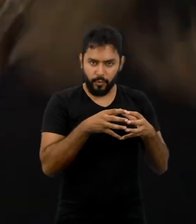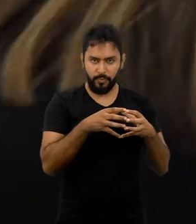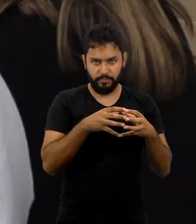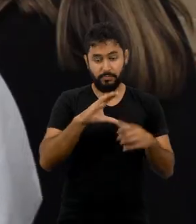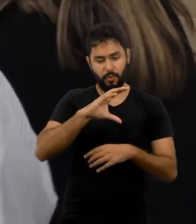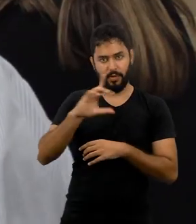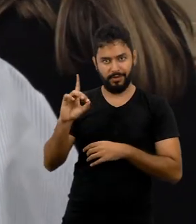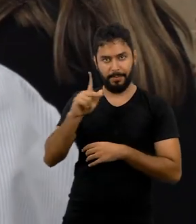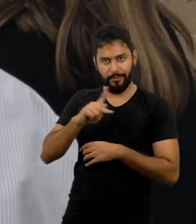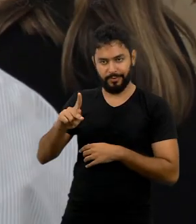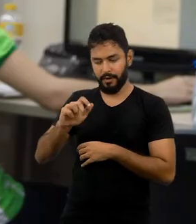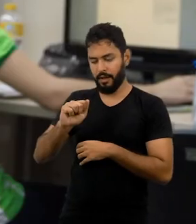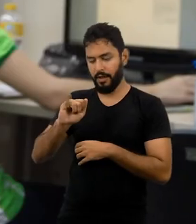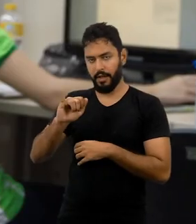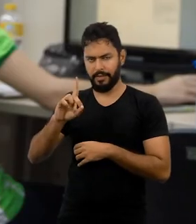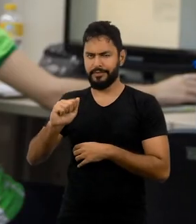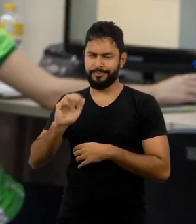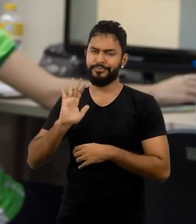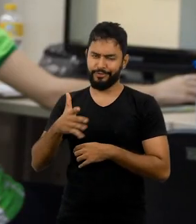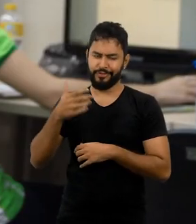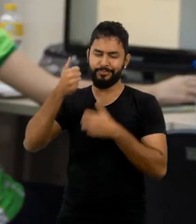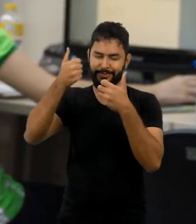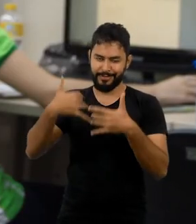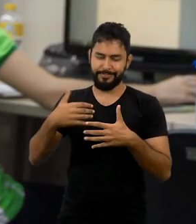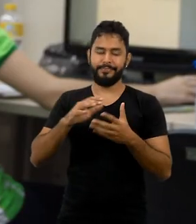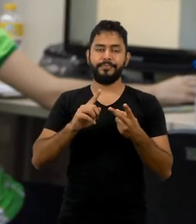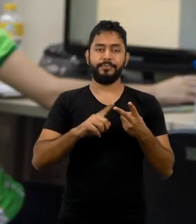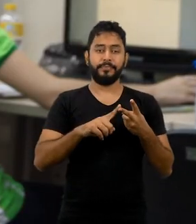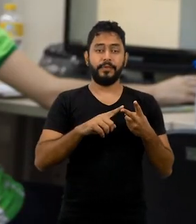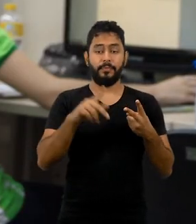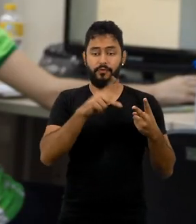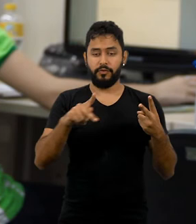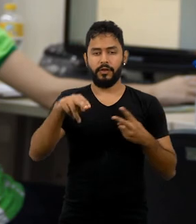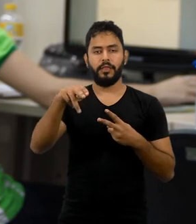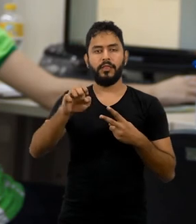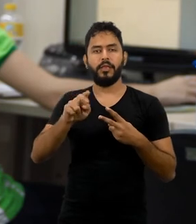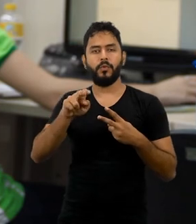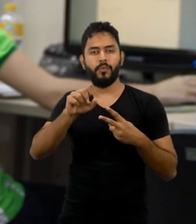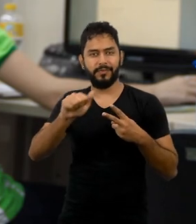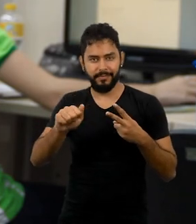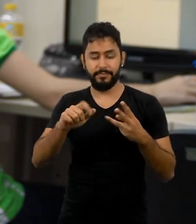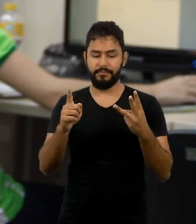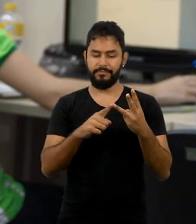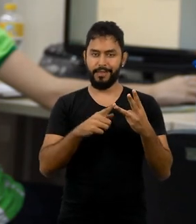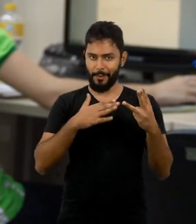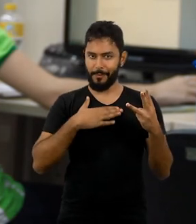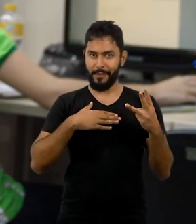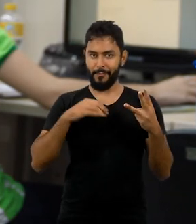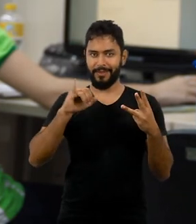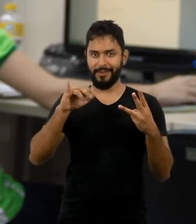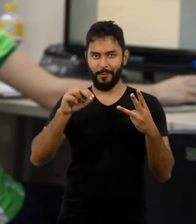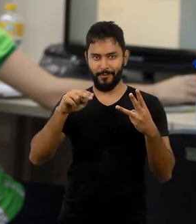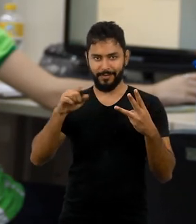que é coordenado por professora Aida, né, que eu já falei, professor Meuse, aqui de eletrônica, e o meu. Então, a